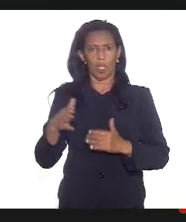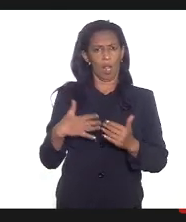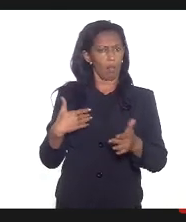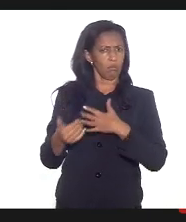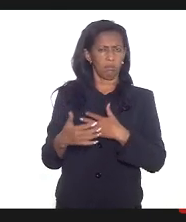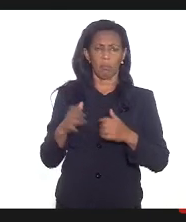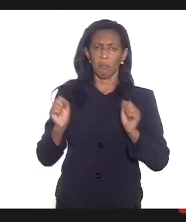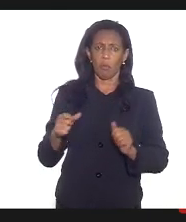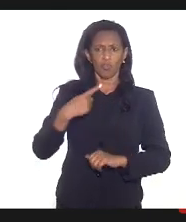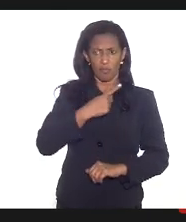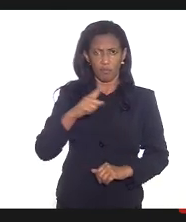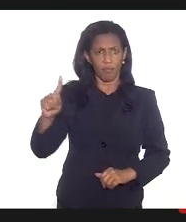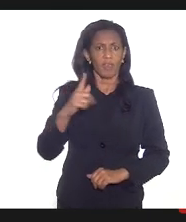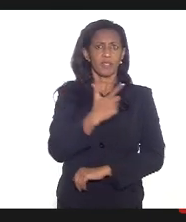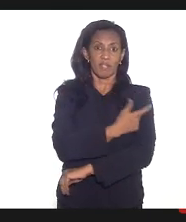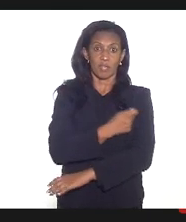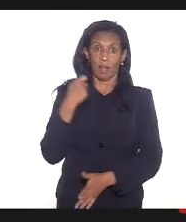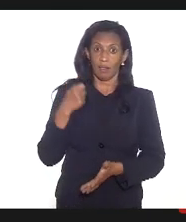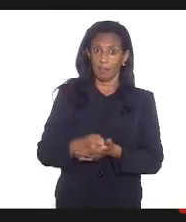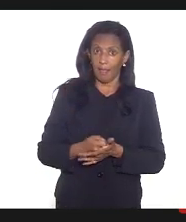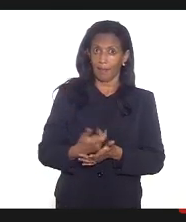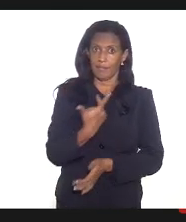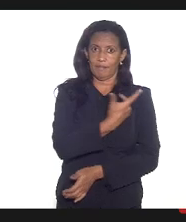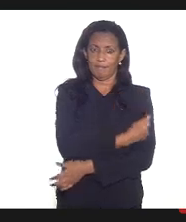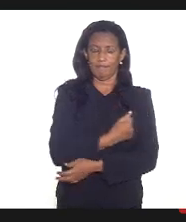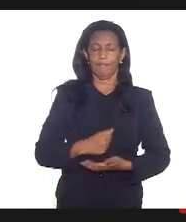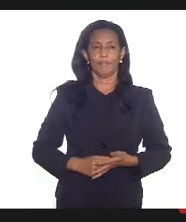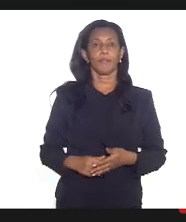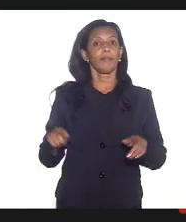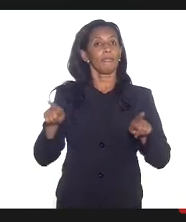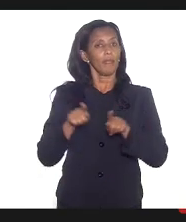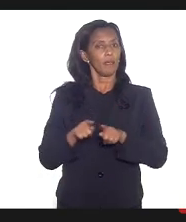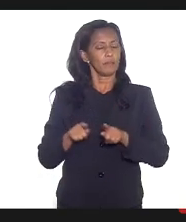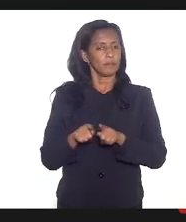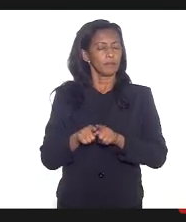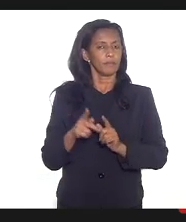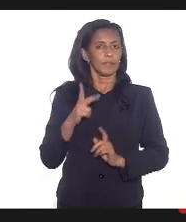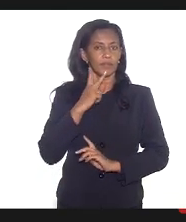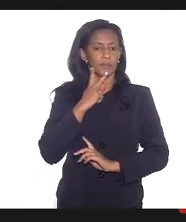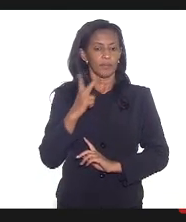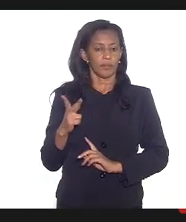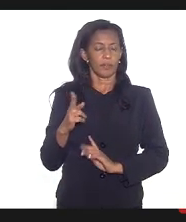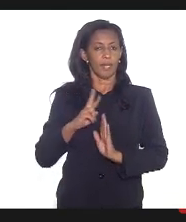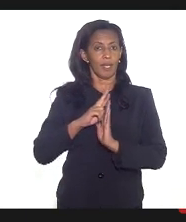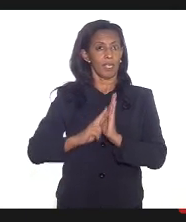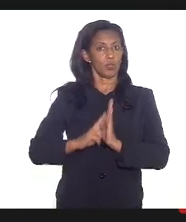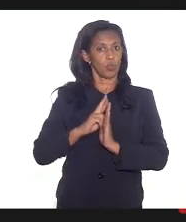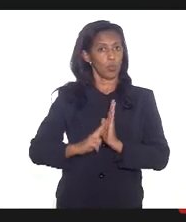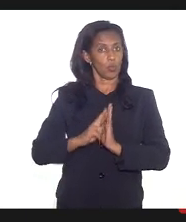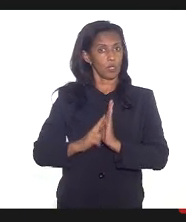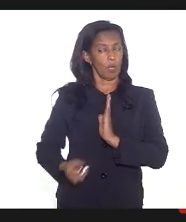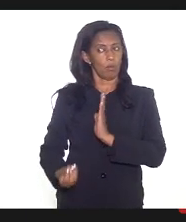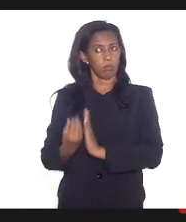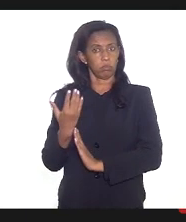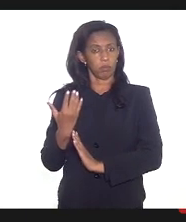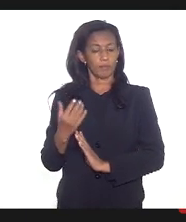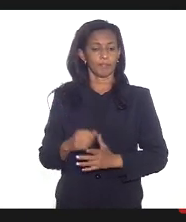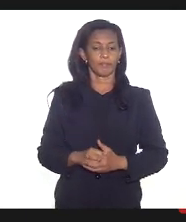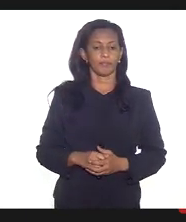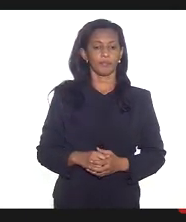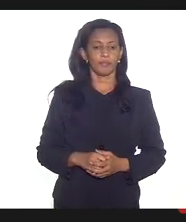pode se vacinar ela deve bom né em relação à questão da resolução que saiu eu vou botar um